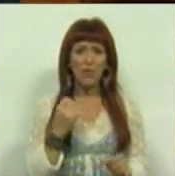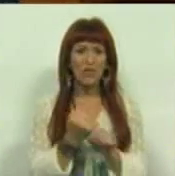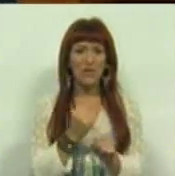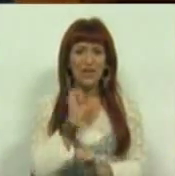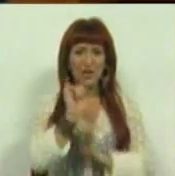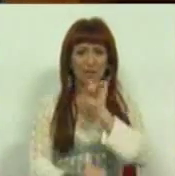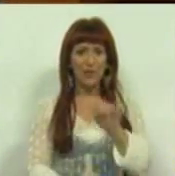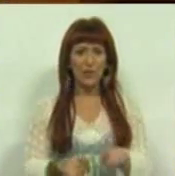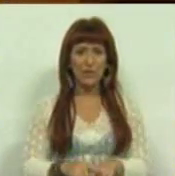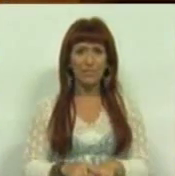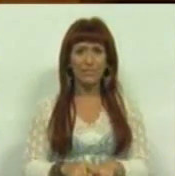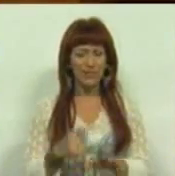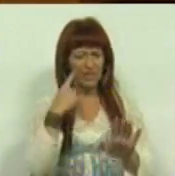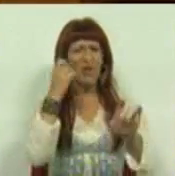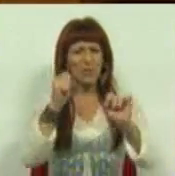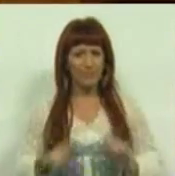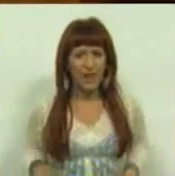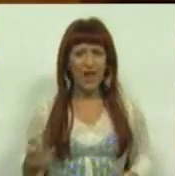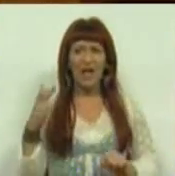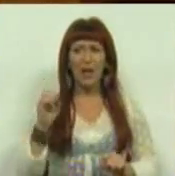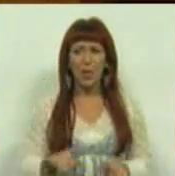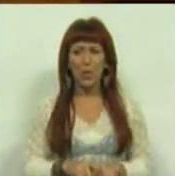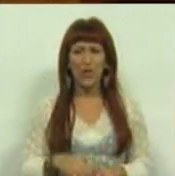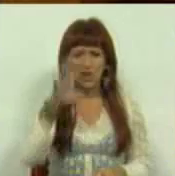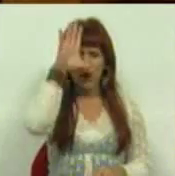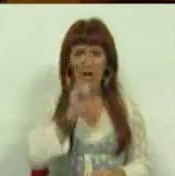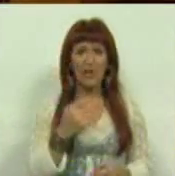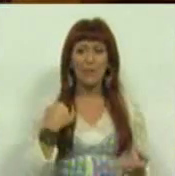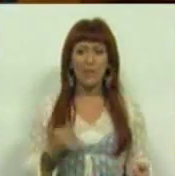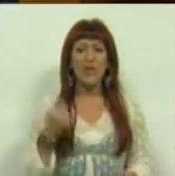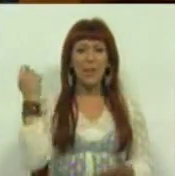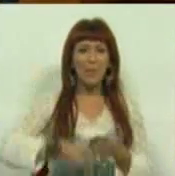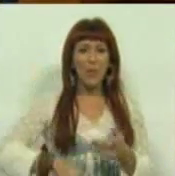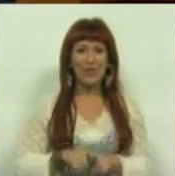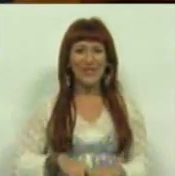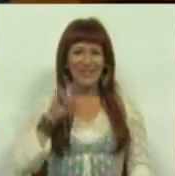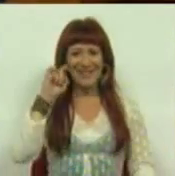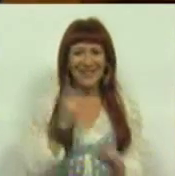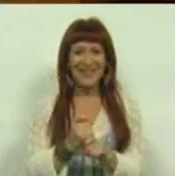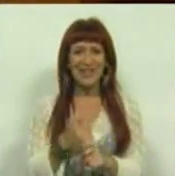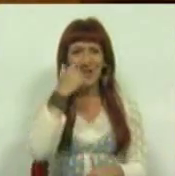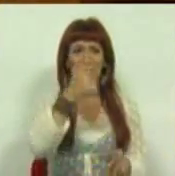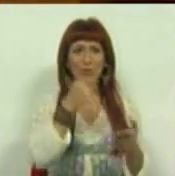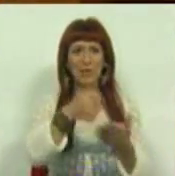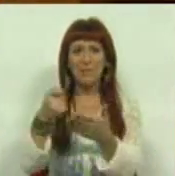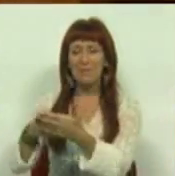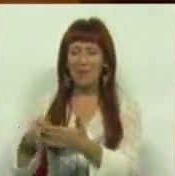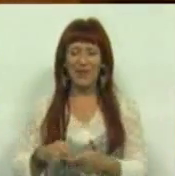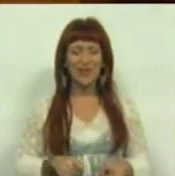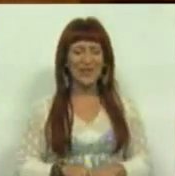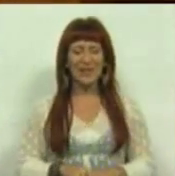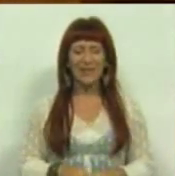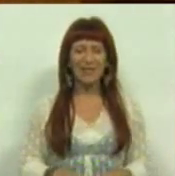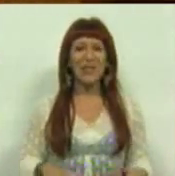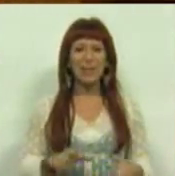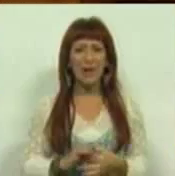serviços. Repare-se, o erro é do Estado, mas a multa é exigida aos contribuintes.